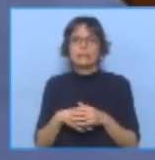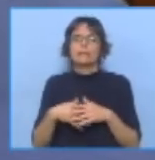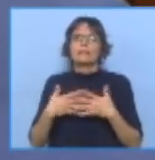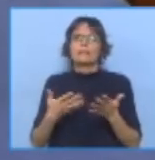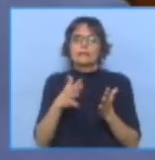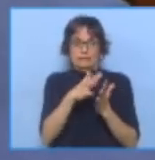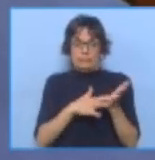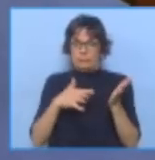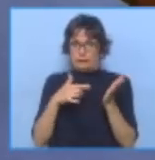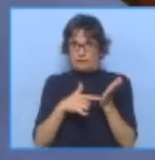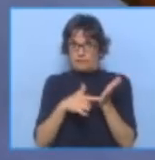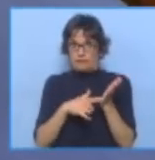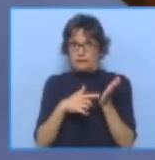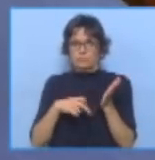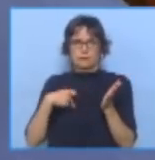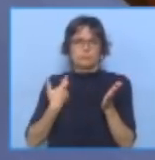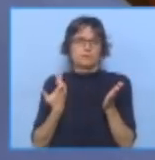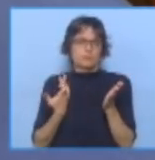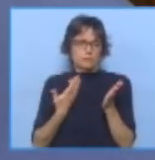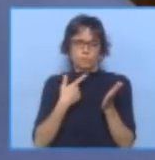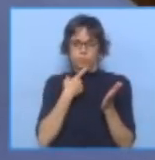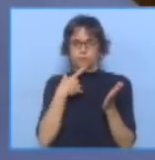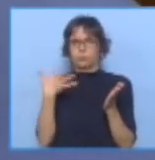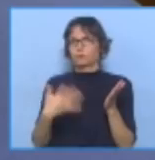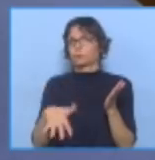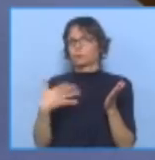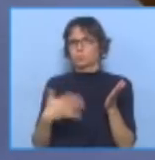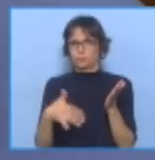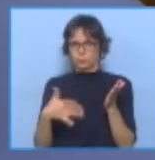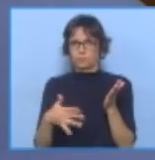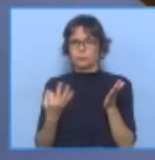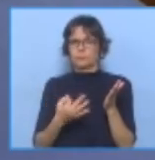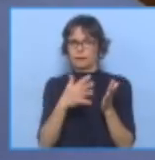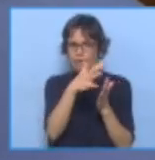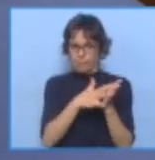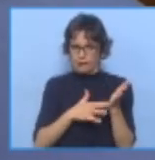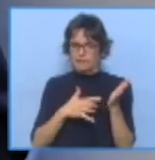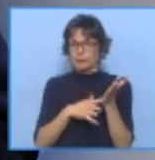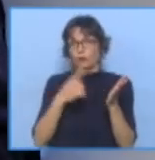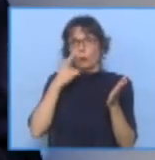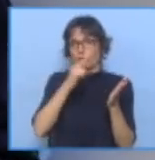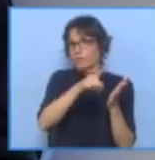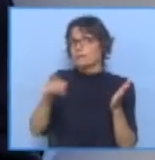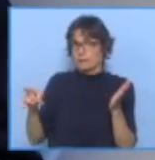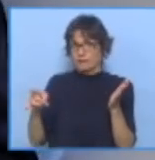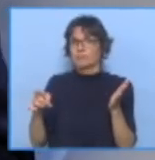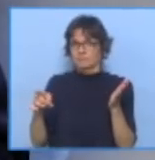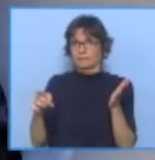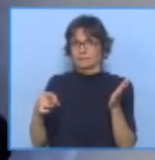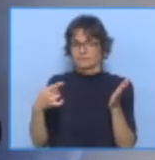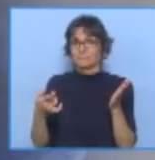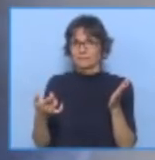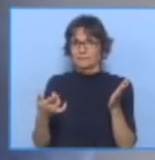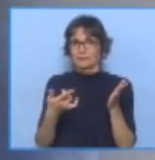esta parábola, que é de uma riqueza inesgotável, que é certamente a parábola mais conhecida de todas quantas o